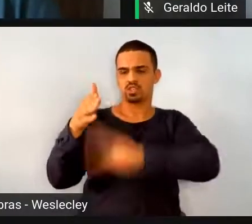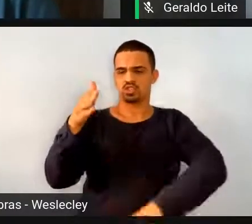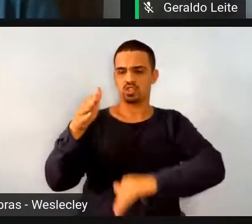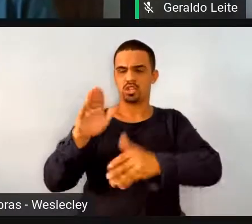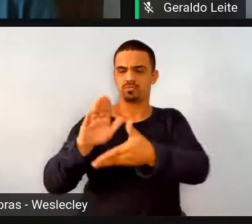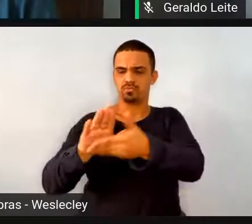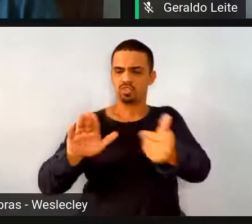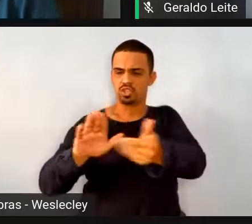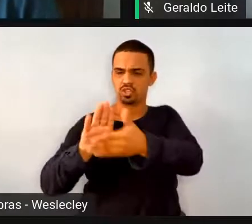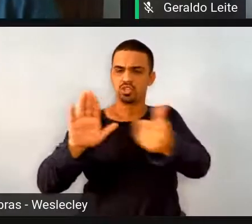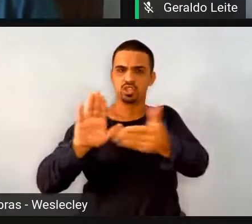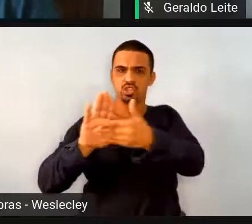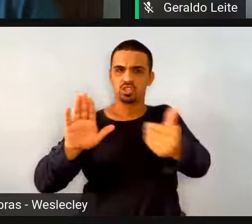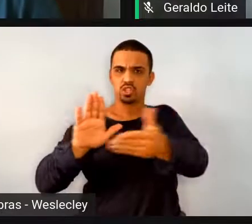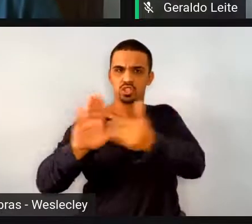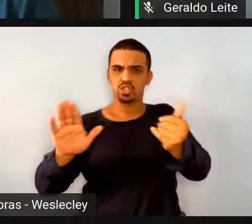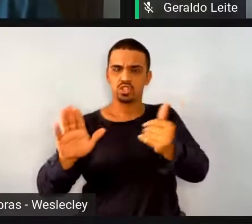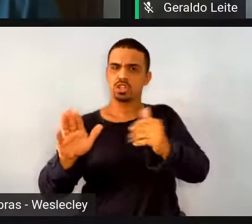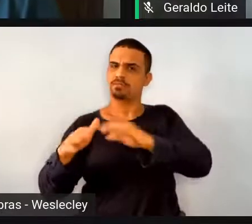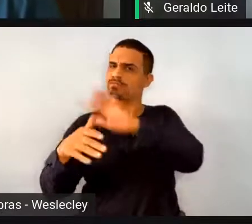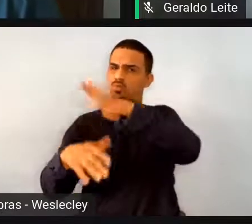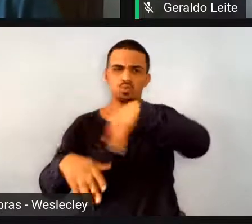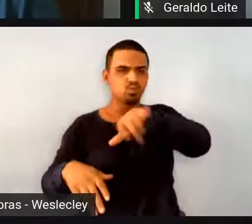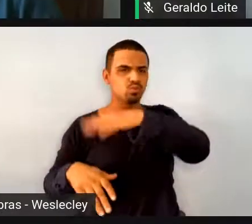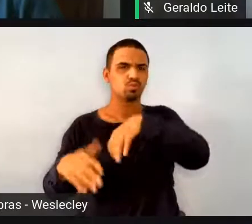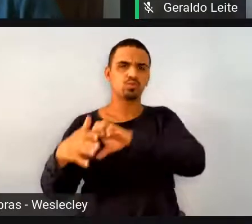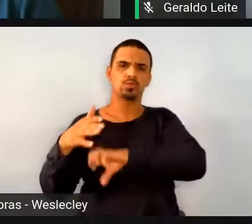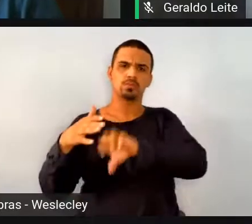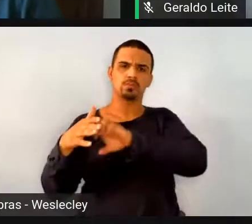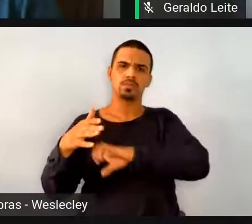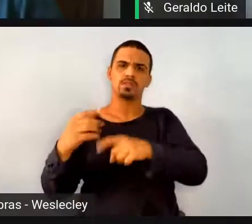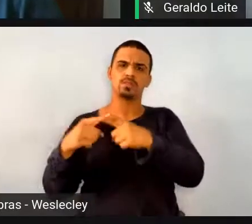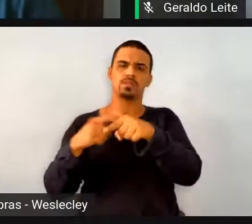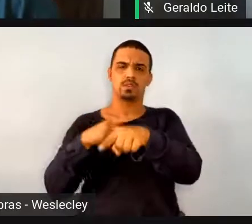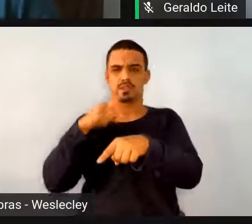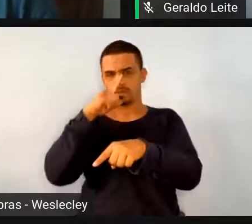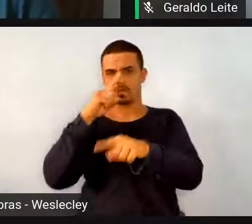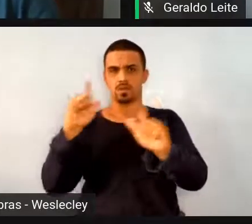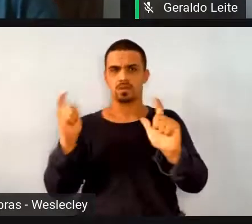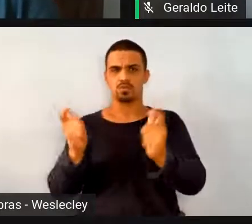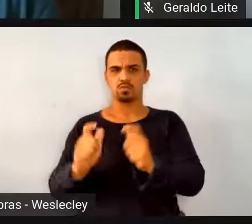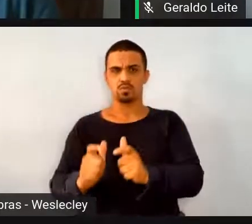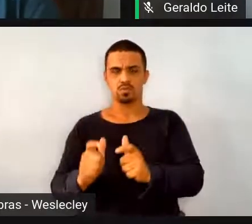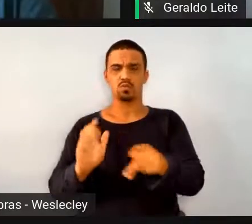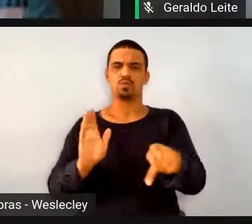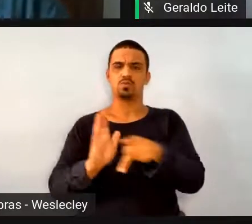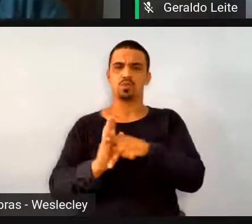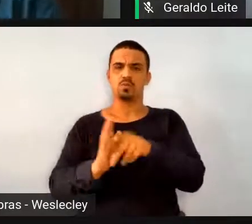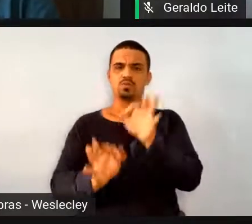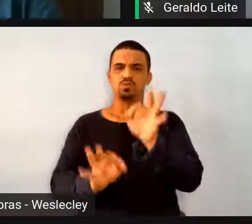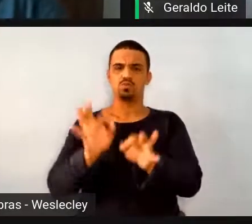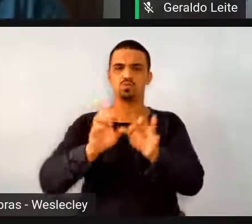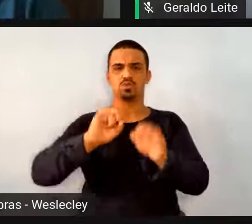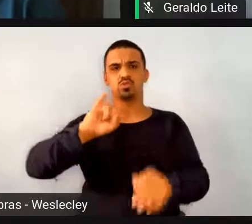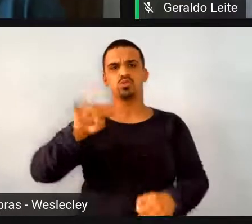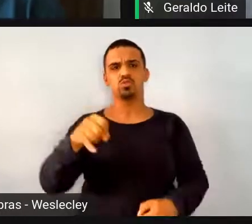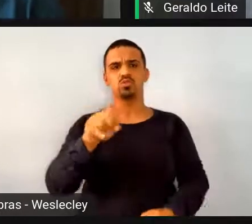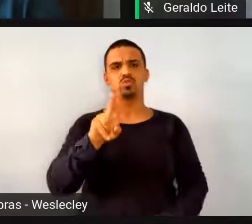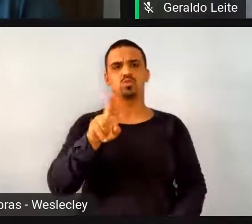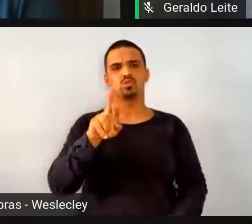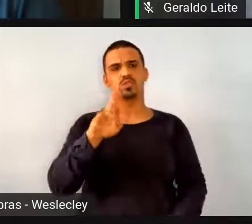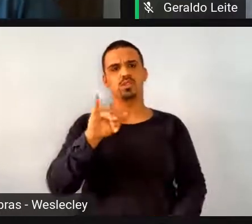reduz a exposição dos políticos a um risco jurídico politicamente instrumentalizável ao sabor de